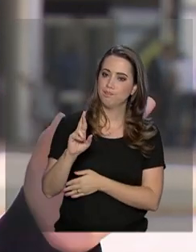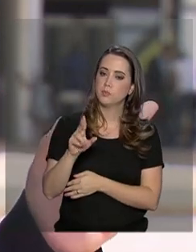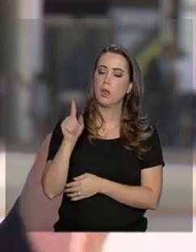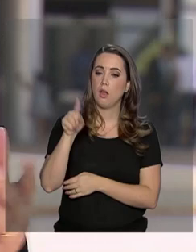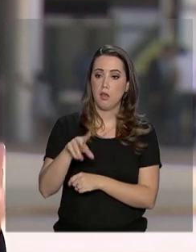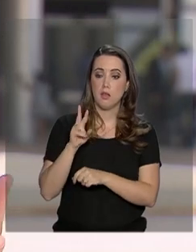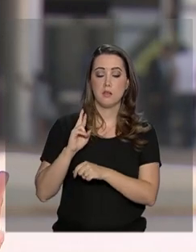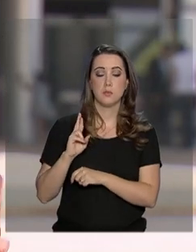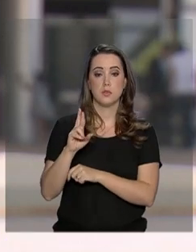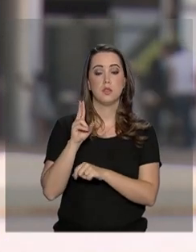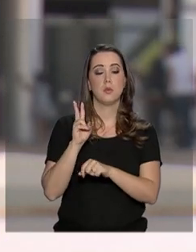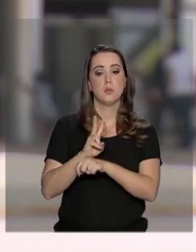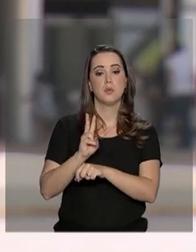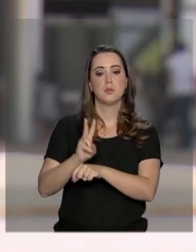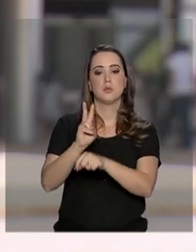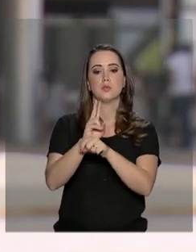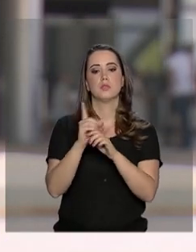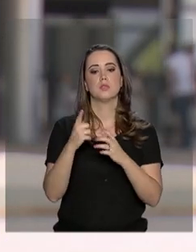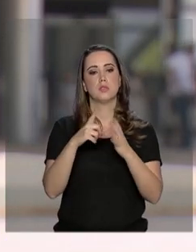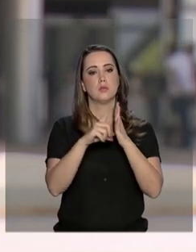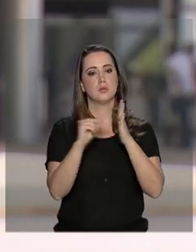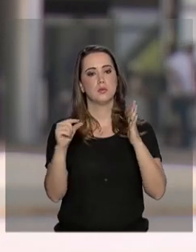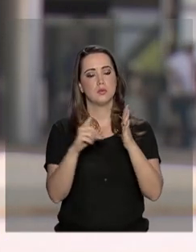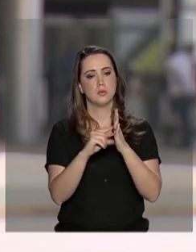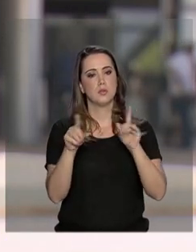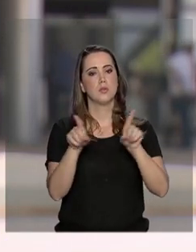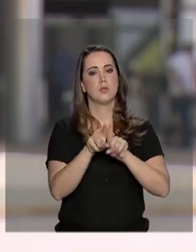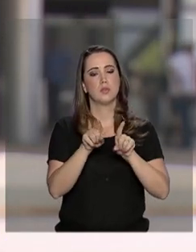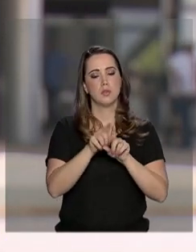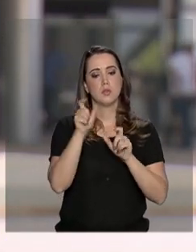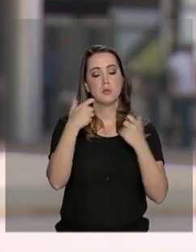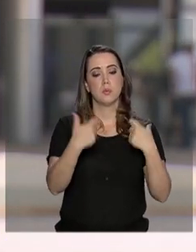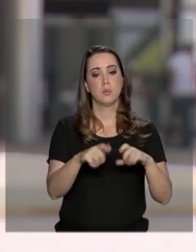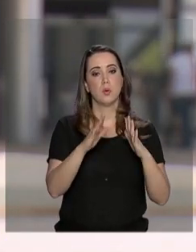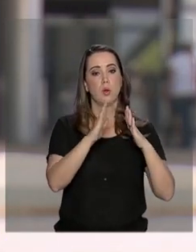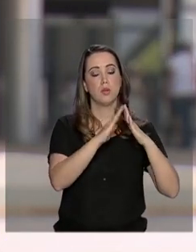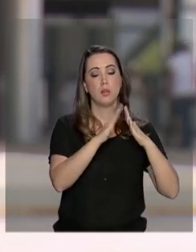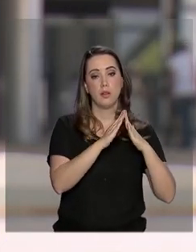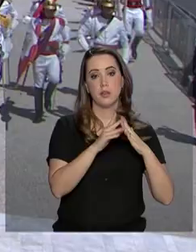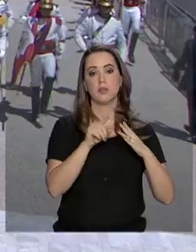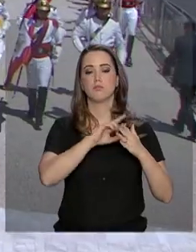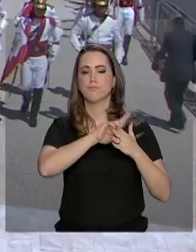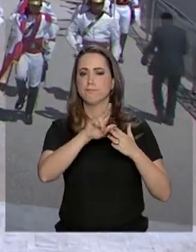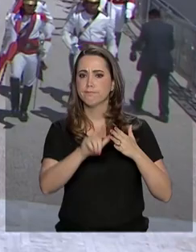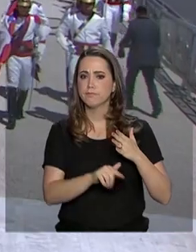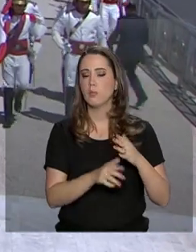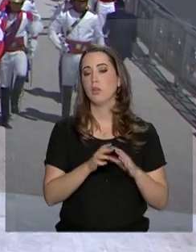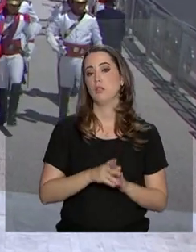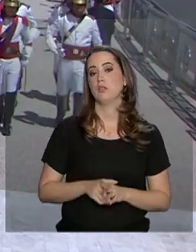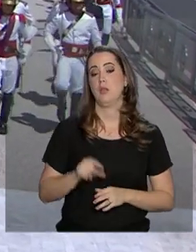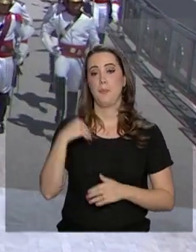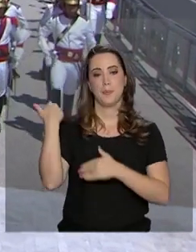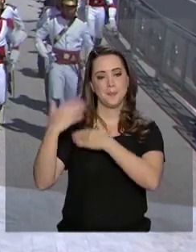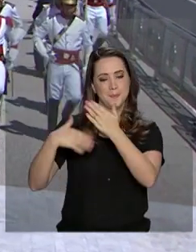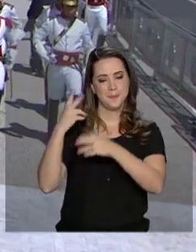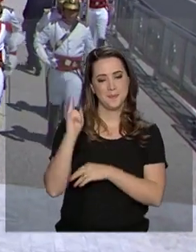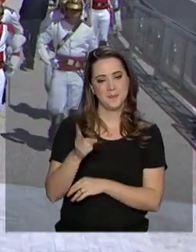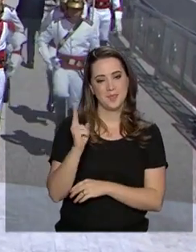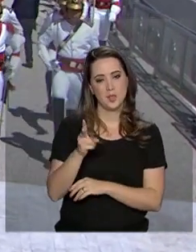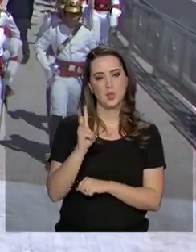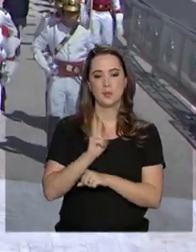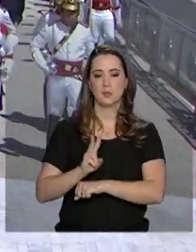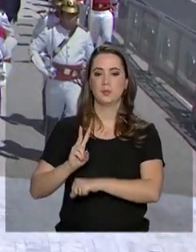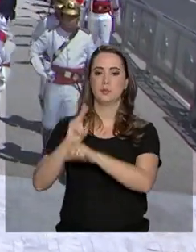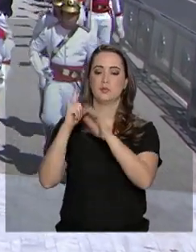do planalto tavora da do jaburu e também da residência oficial da granja do torto a tradição da guarda para proteger